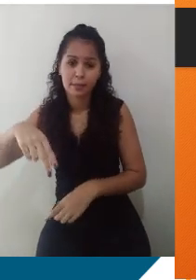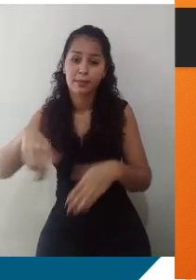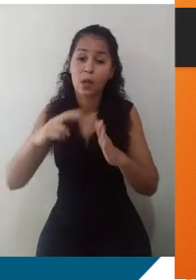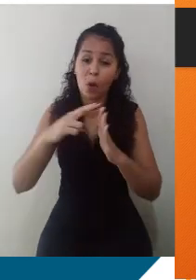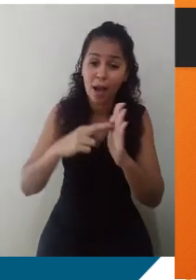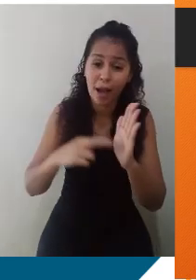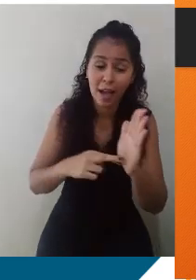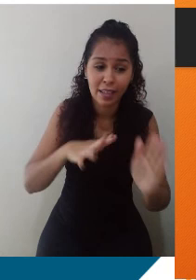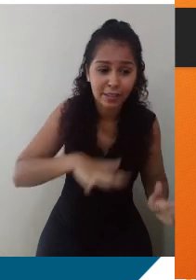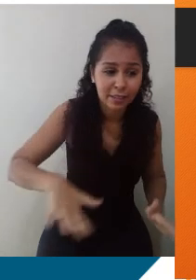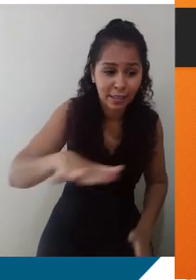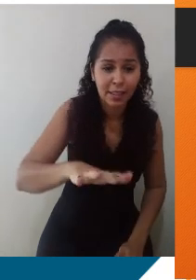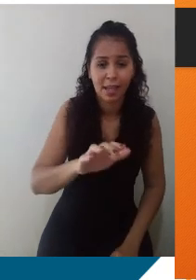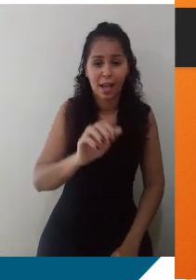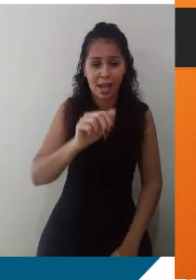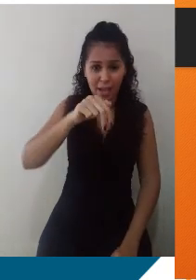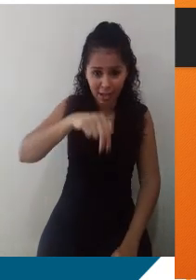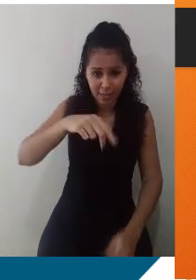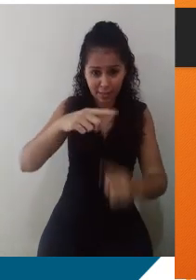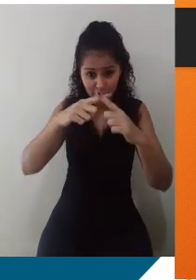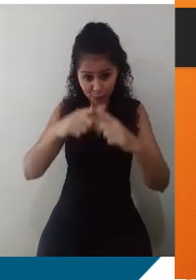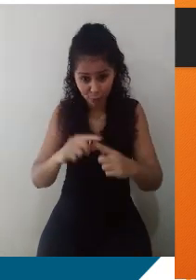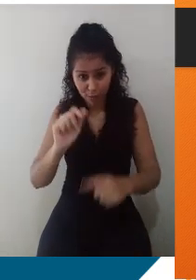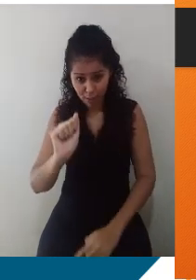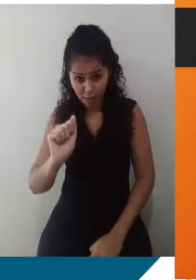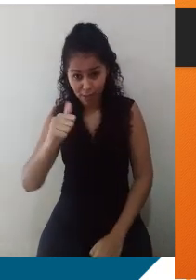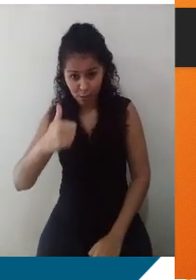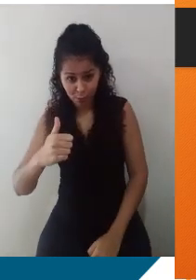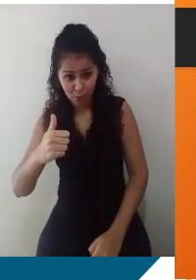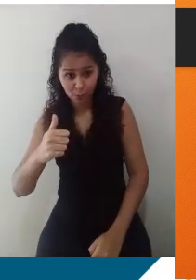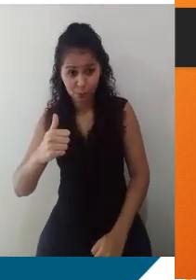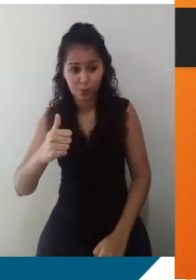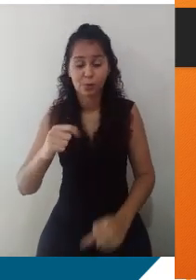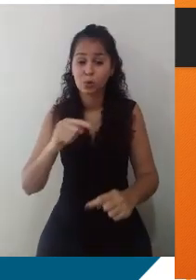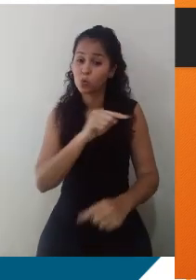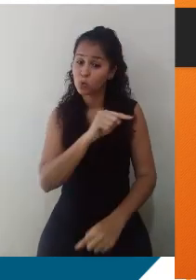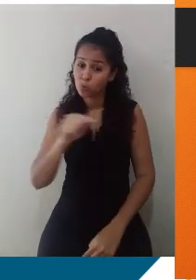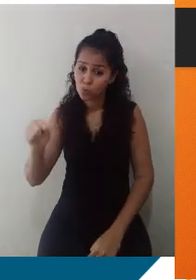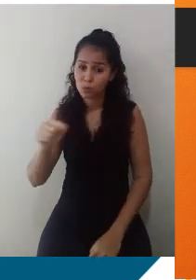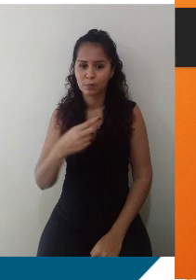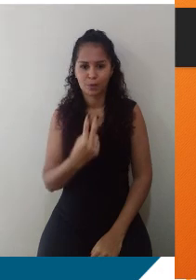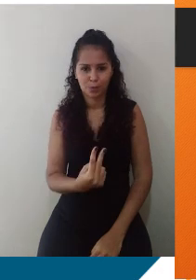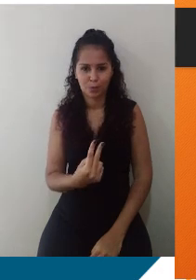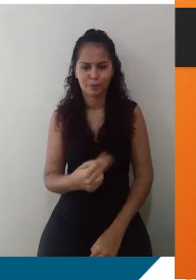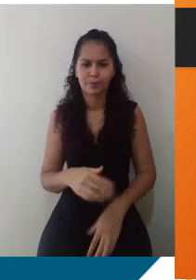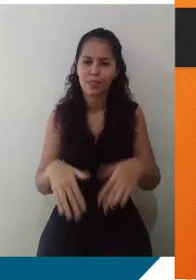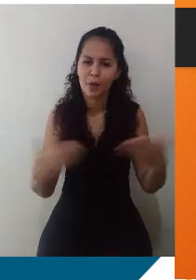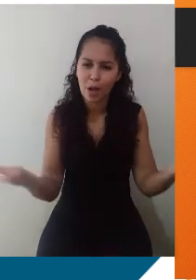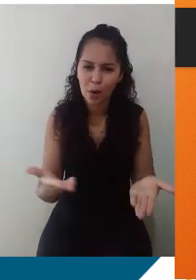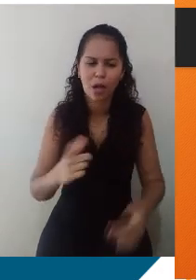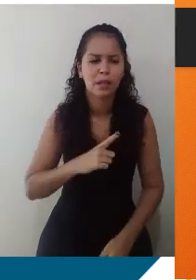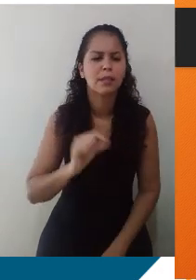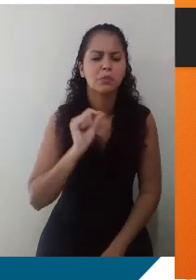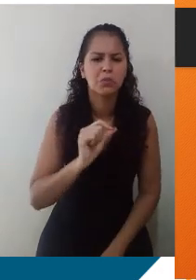a regra geral fica n, que multiplica A1 mais AN sobre 2. Aplicando isso no nosso problema, nós